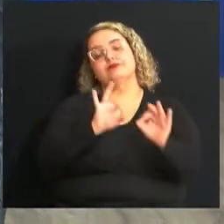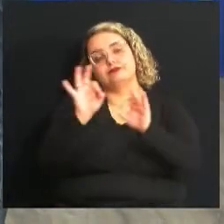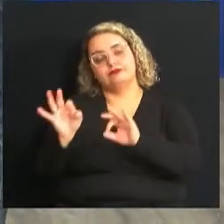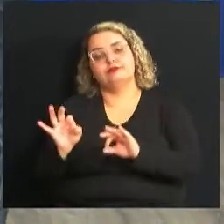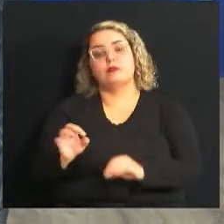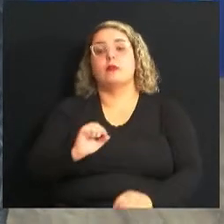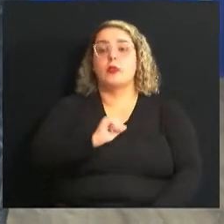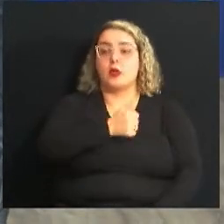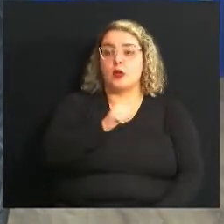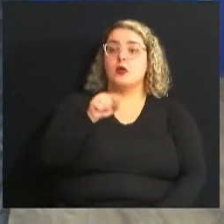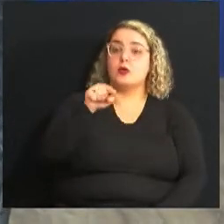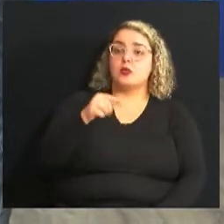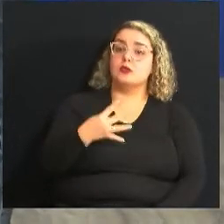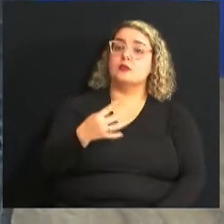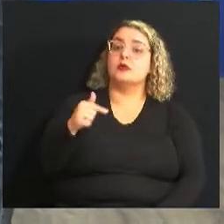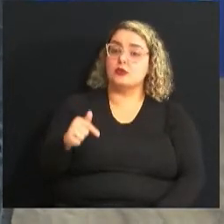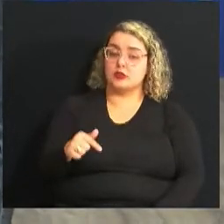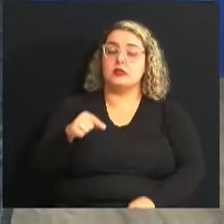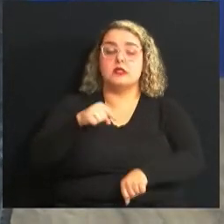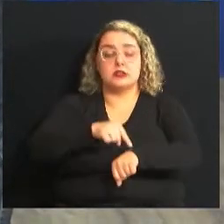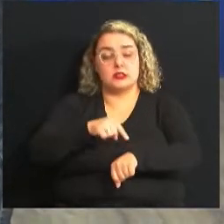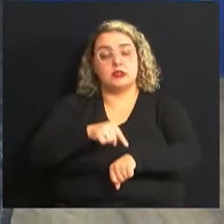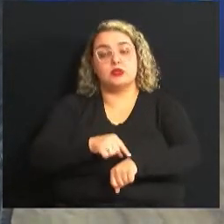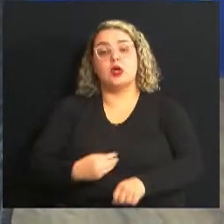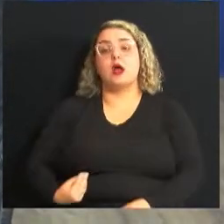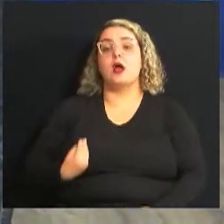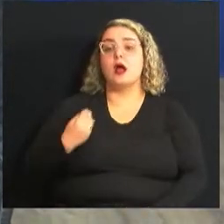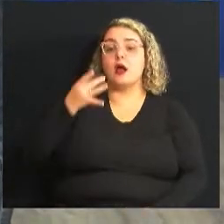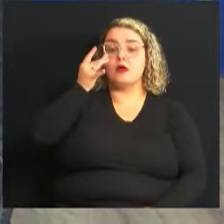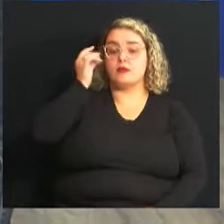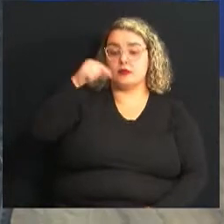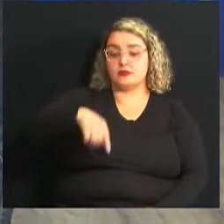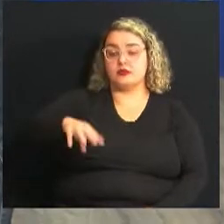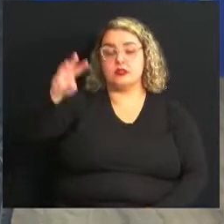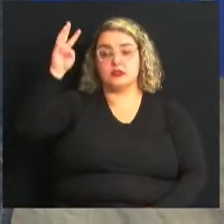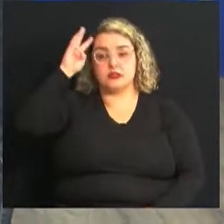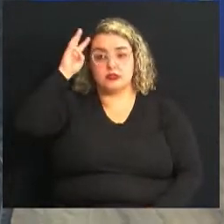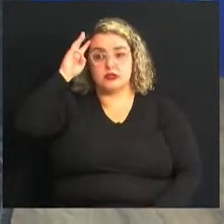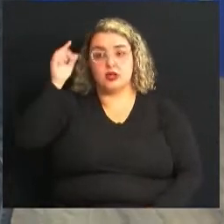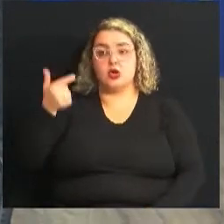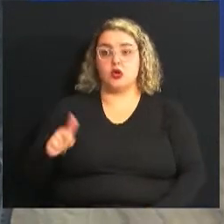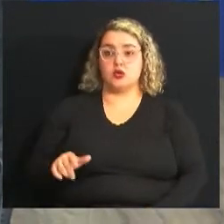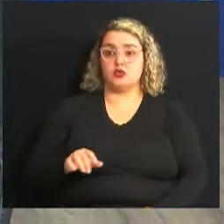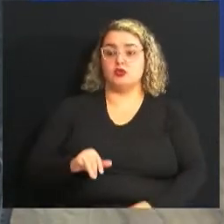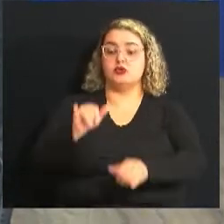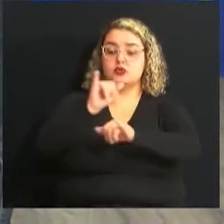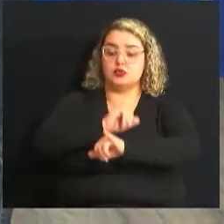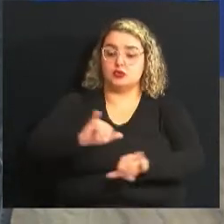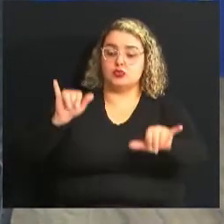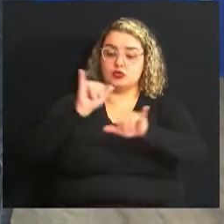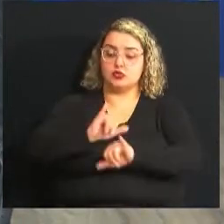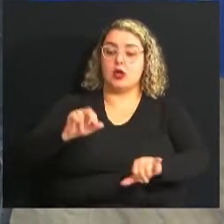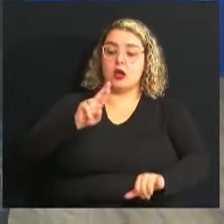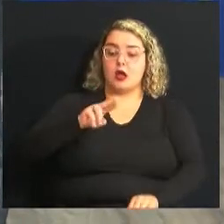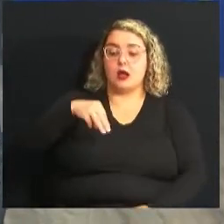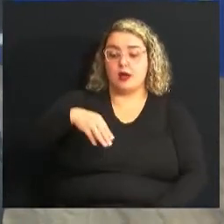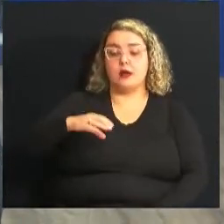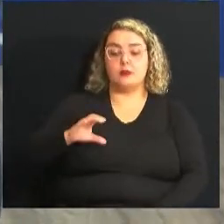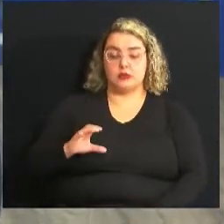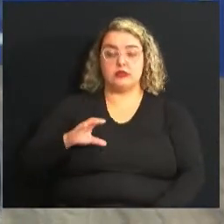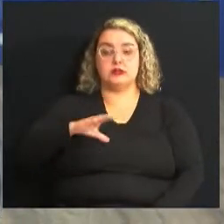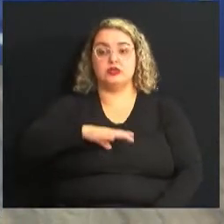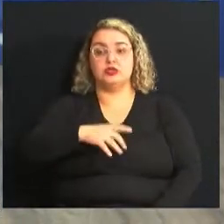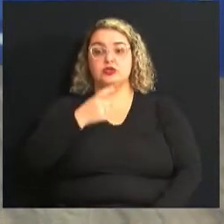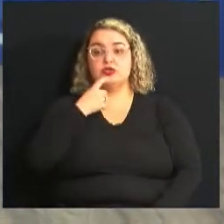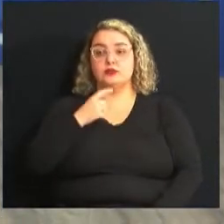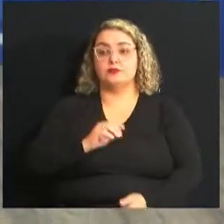horas mais 47 minutos, nós estamos ao vivo nesta terça-feira, a gente segue aqui com as notícias da metrópole de Campinas. E Mirna Abreu,